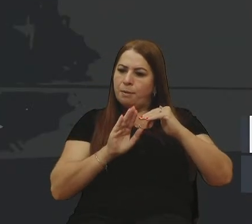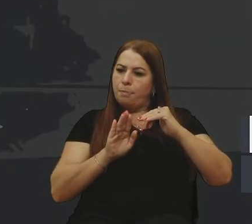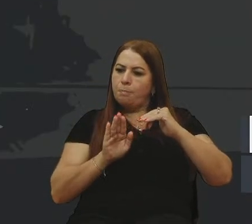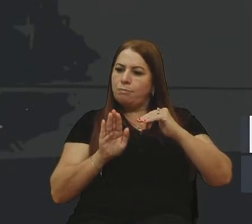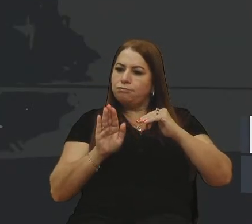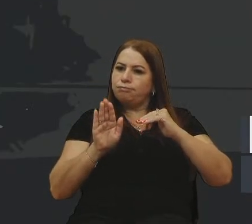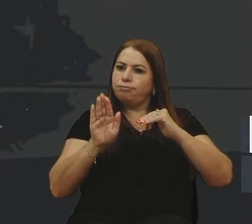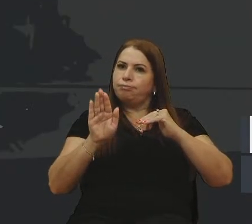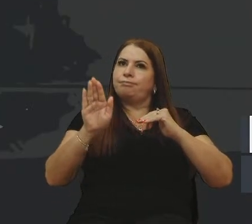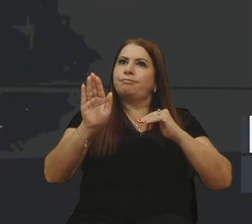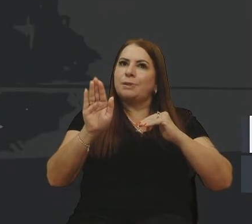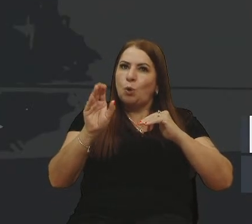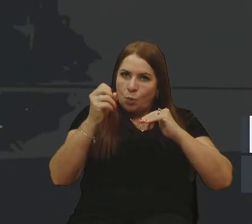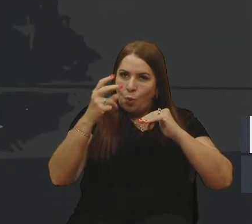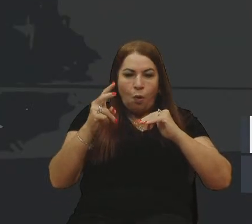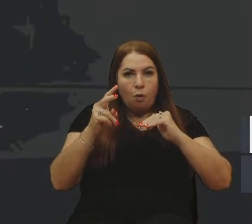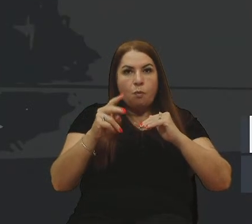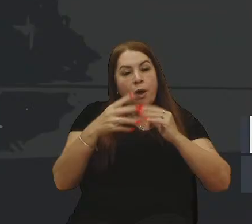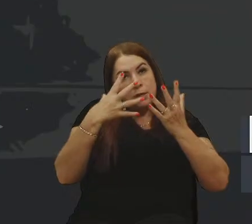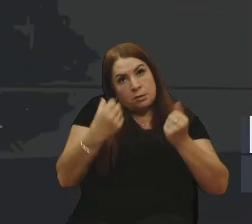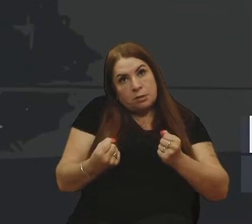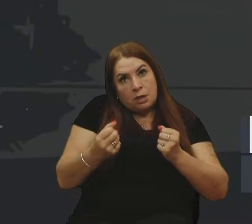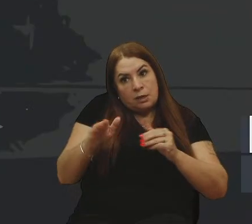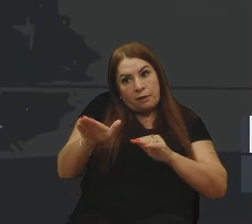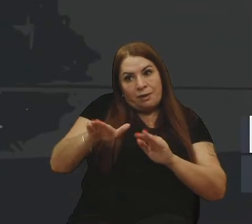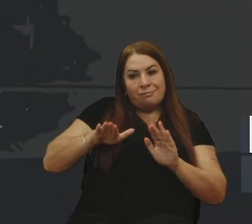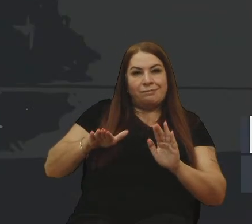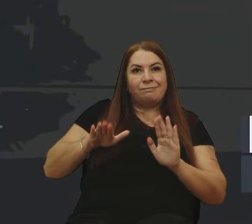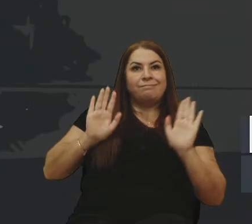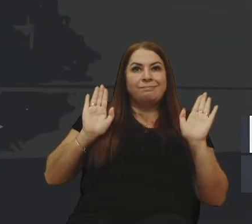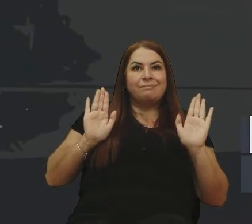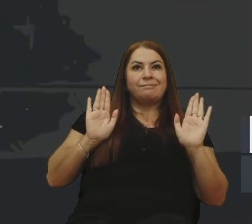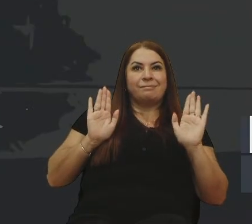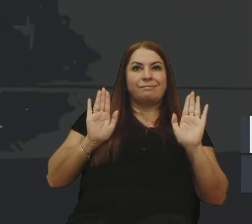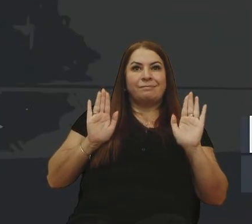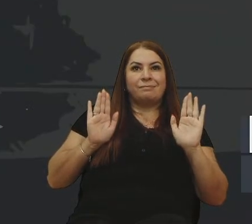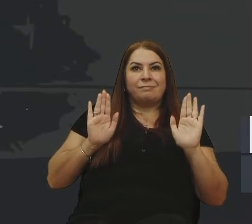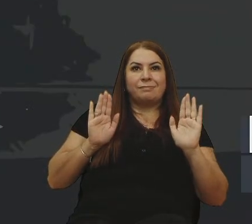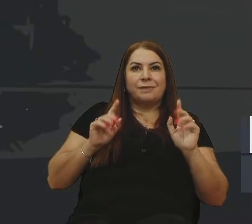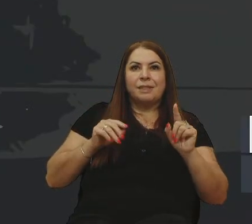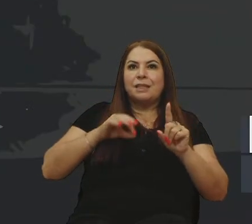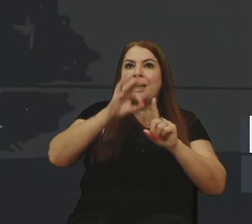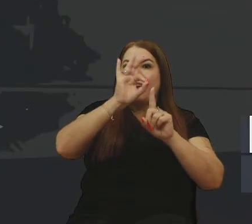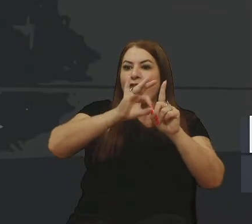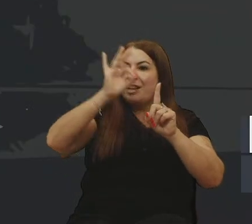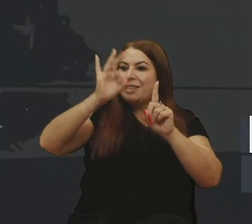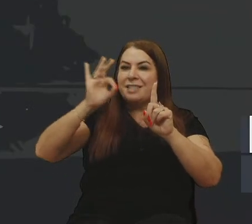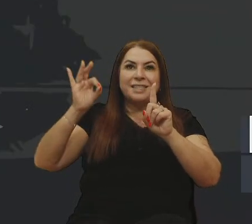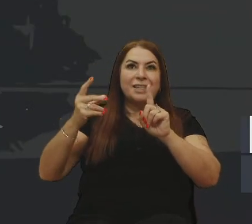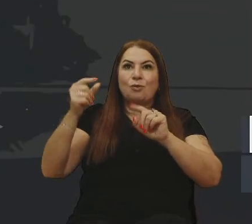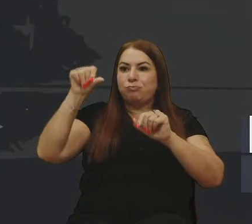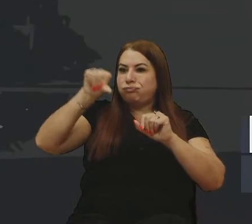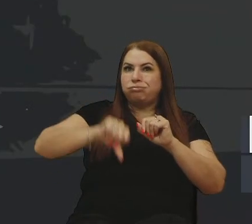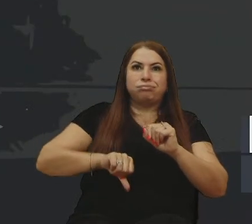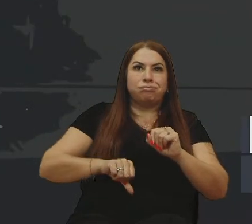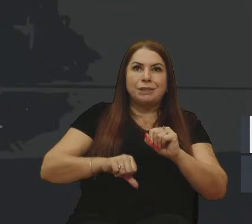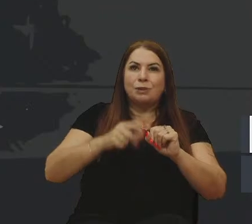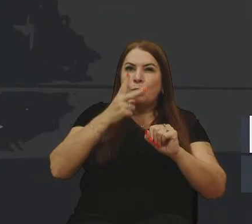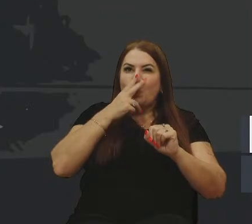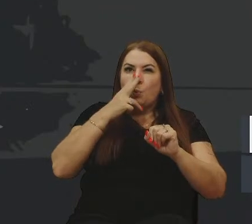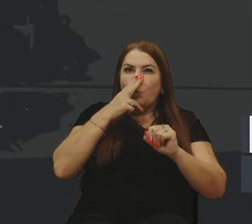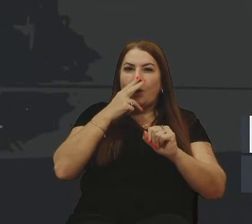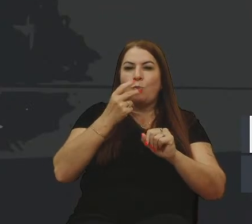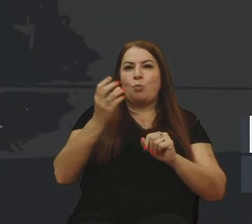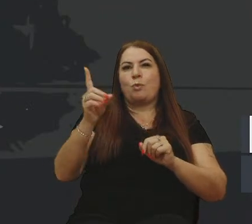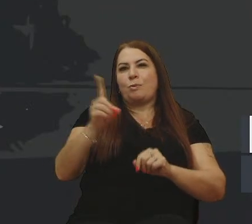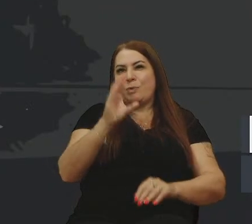momento, ou você admite que ele vai recuar. Inevitavelmente ele vai recuar. A inflação te come, só a inflação. Se você manter a mesma carteira de